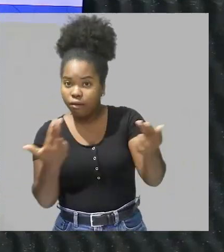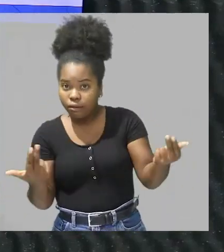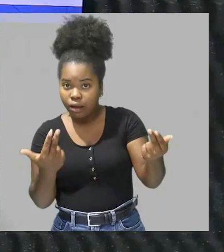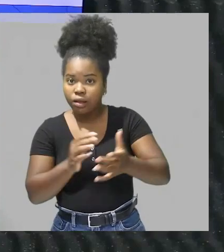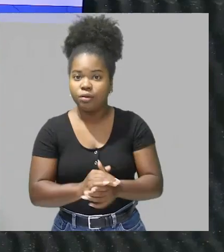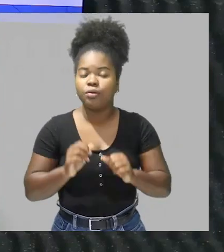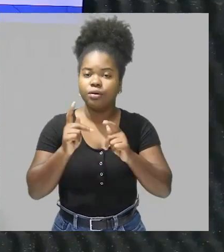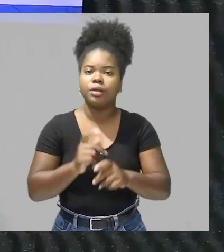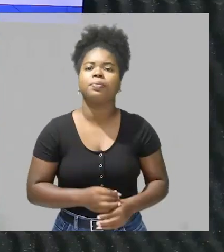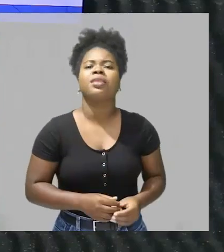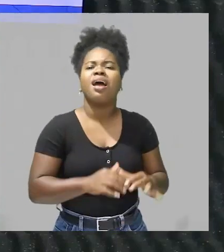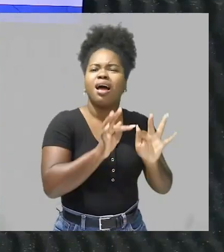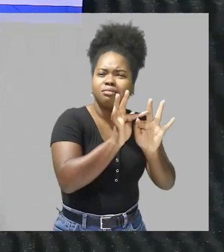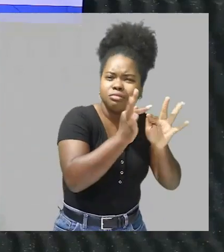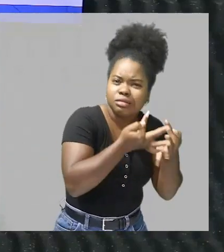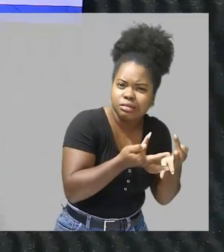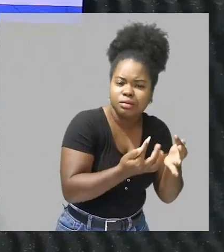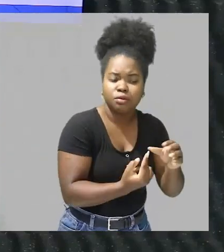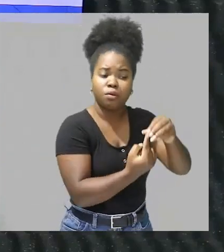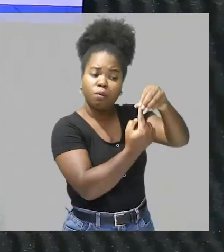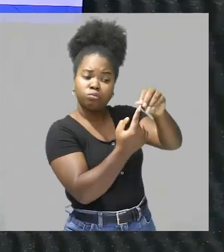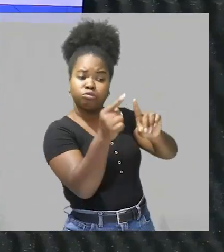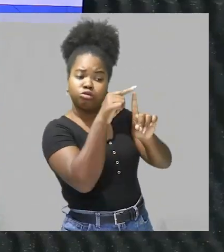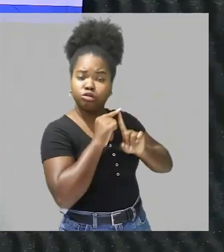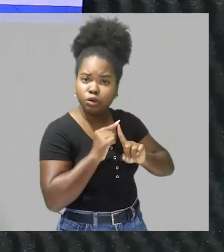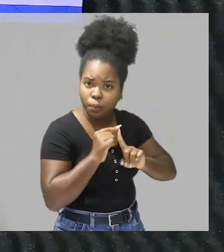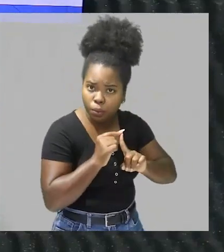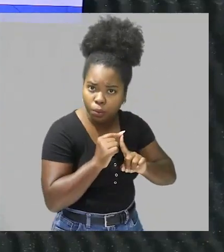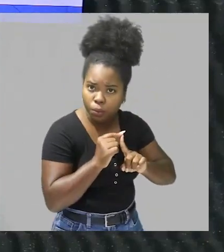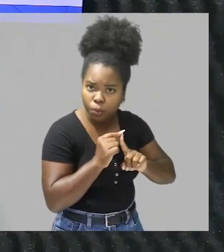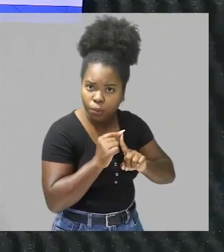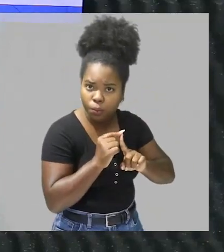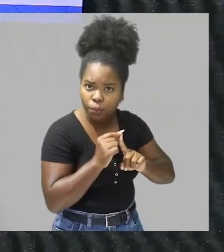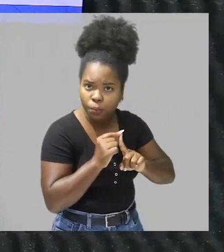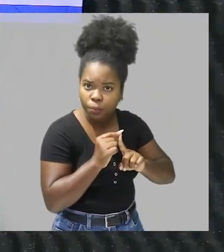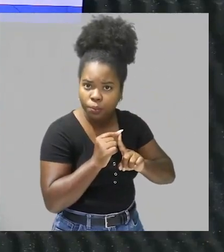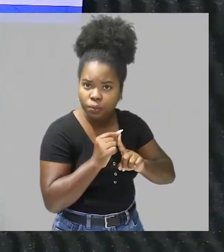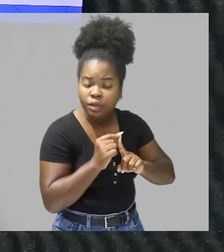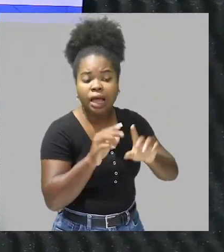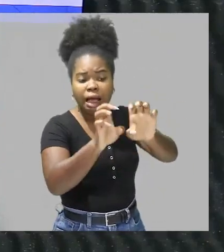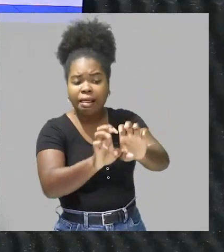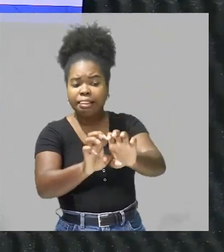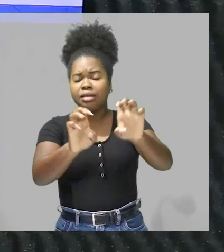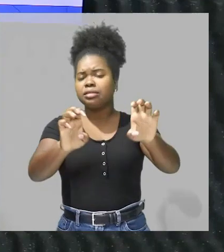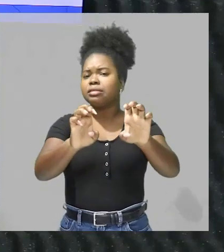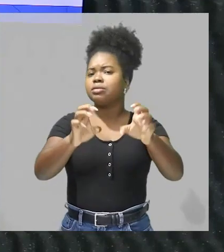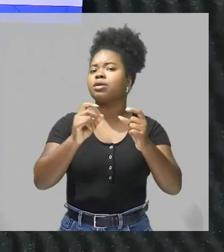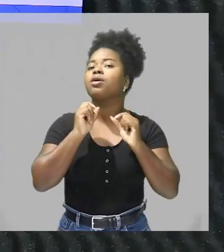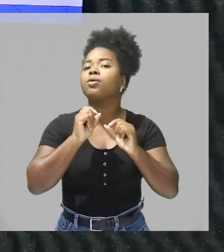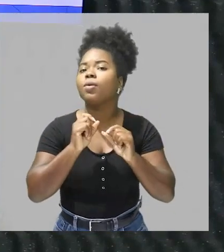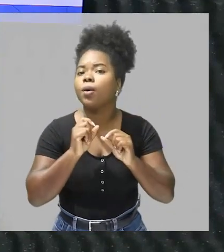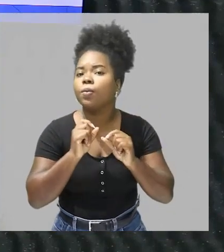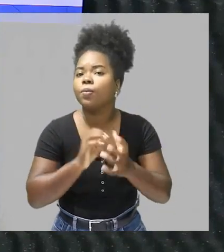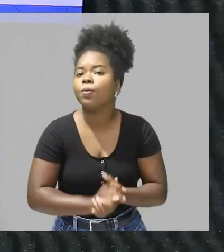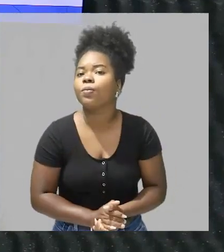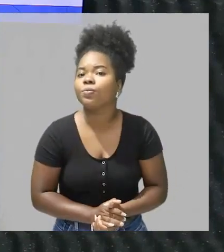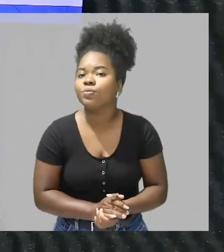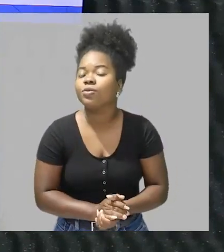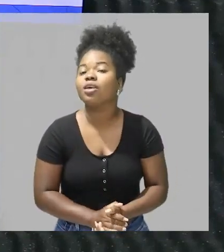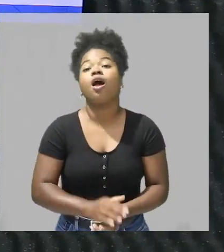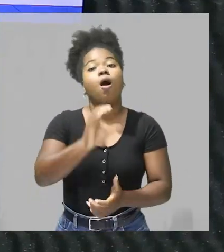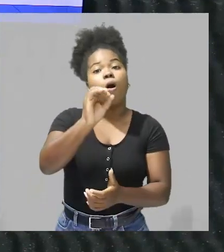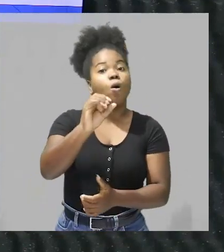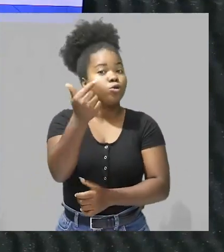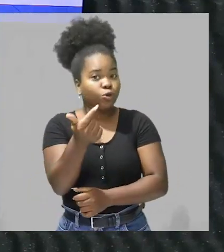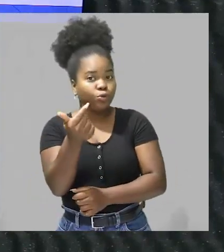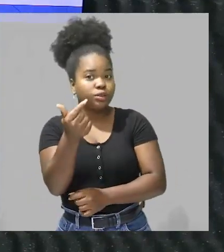formada por um único tipo de elemento químico e aqui nessa equação seria o gás oxigênio O2